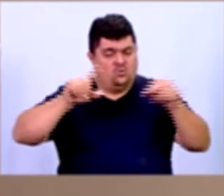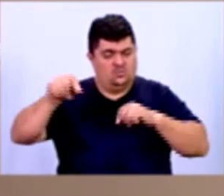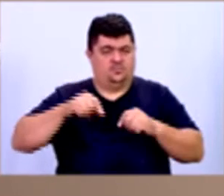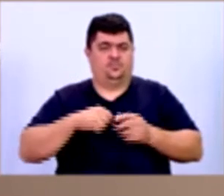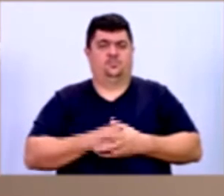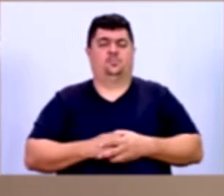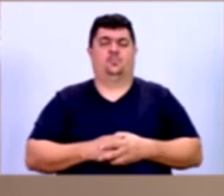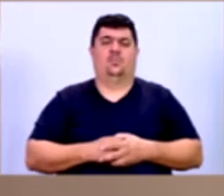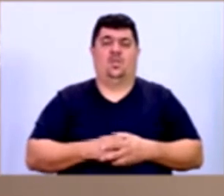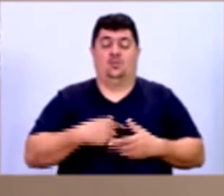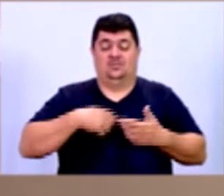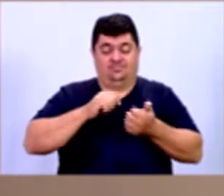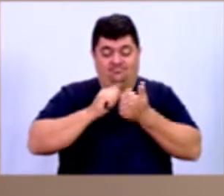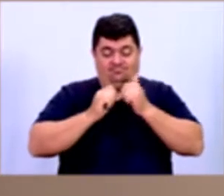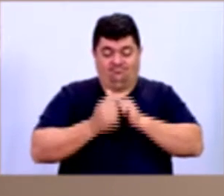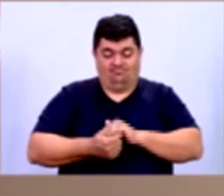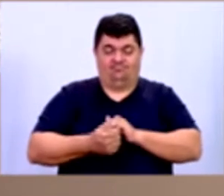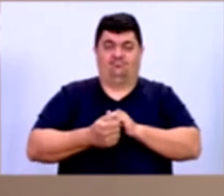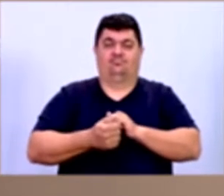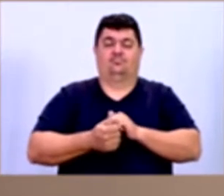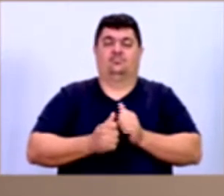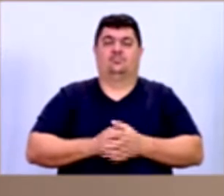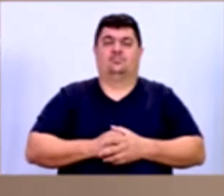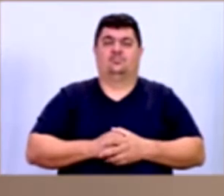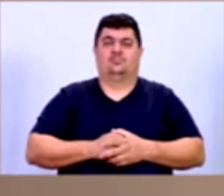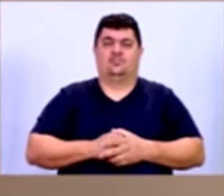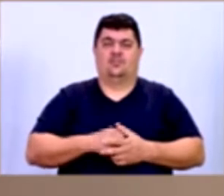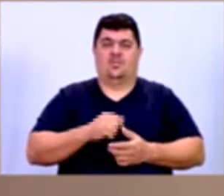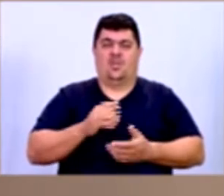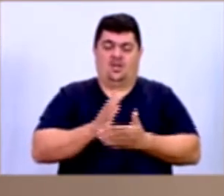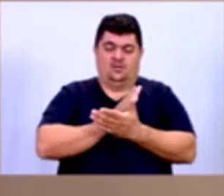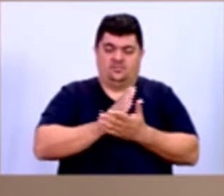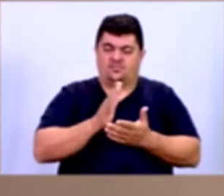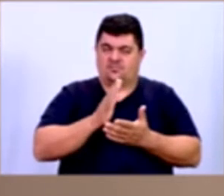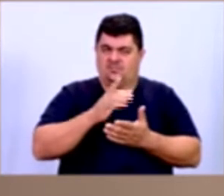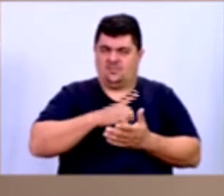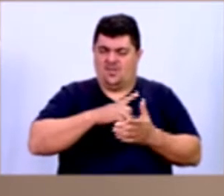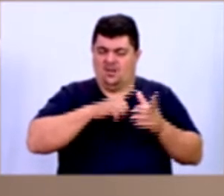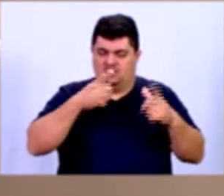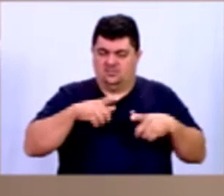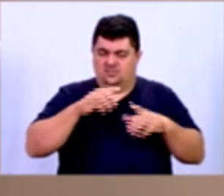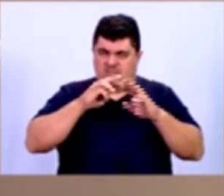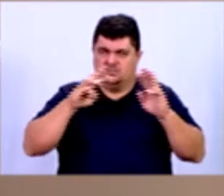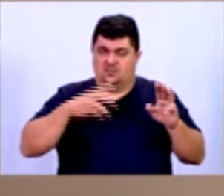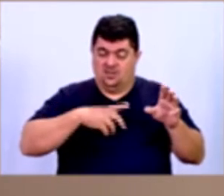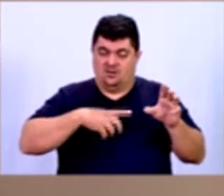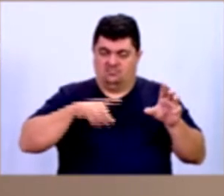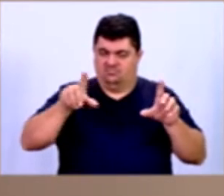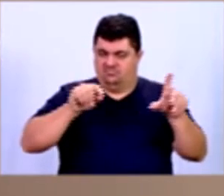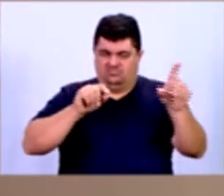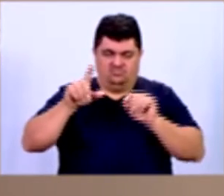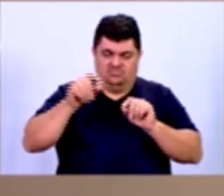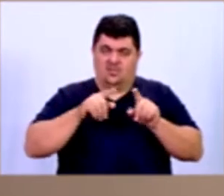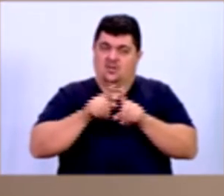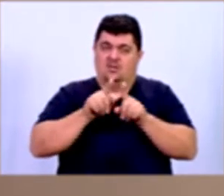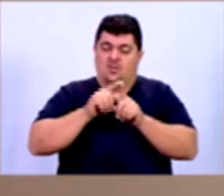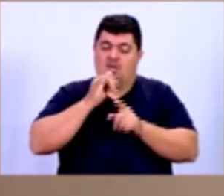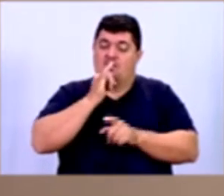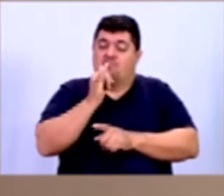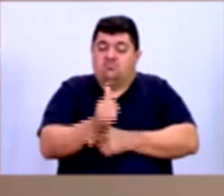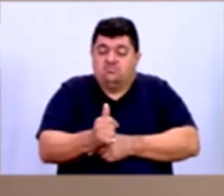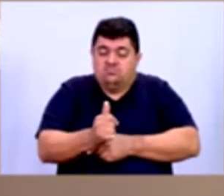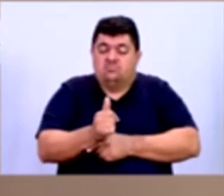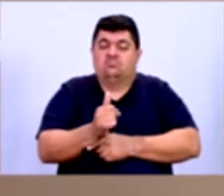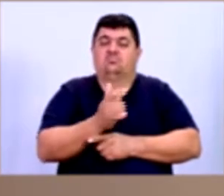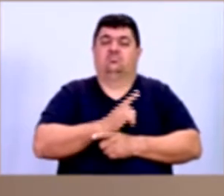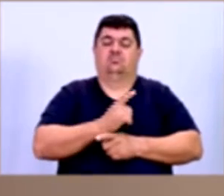materiais adequados e possa contribuir. É aberto alguns canais para você selecionar materiais e indicar